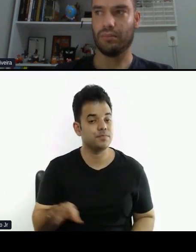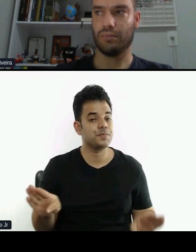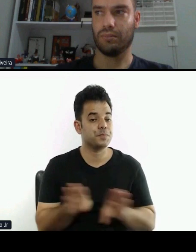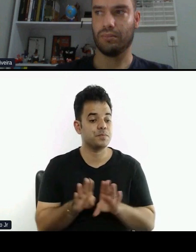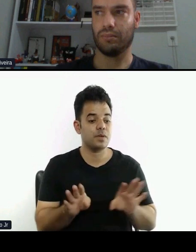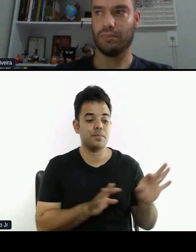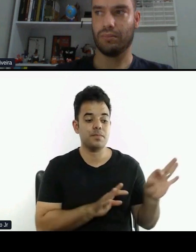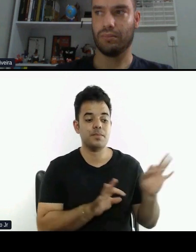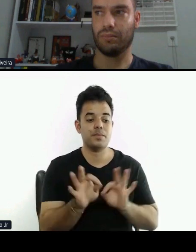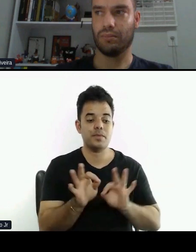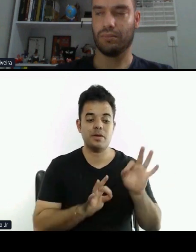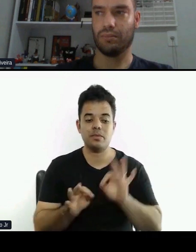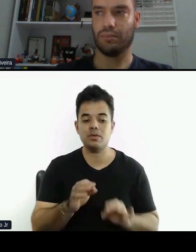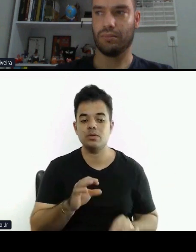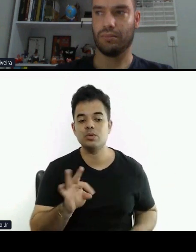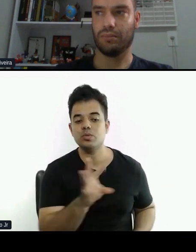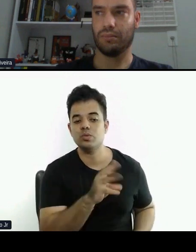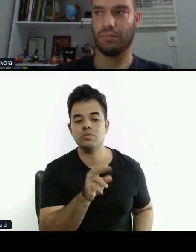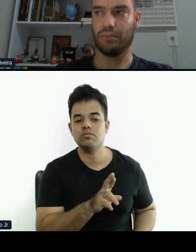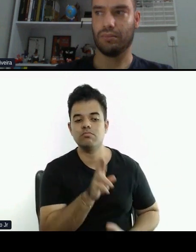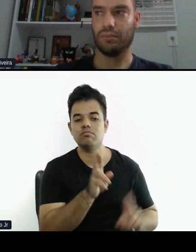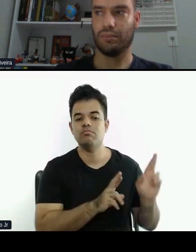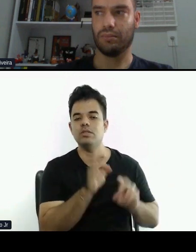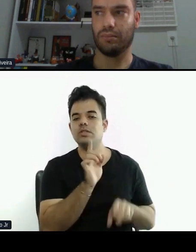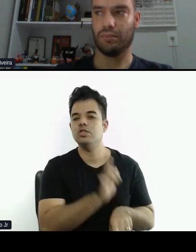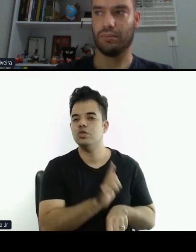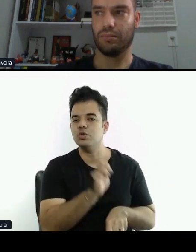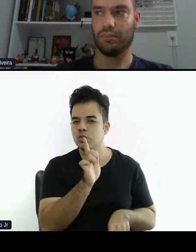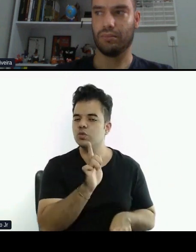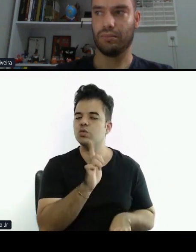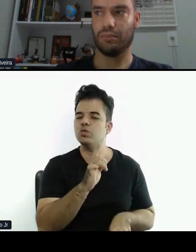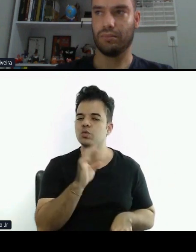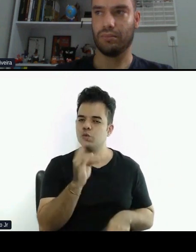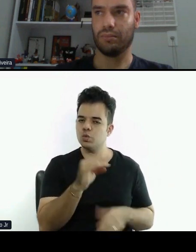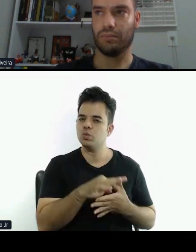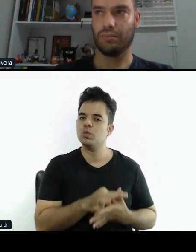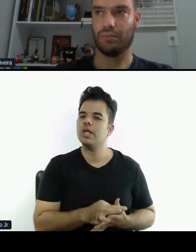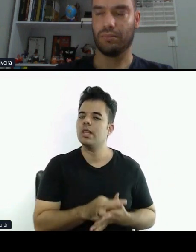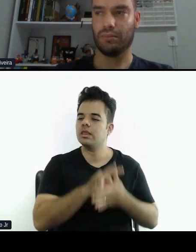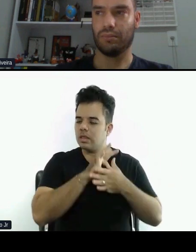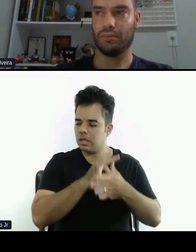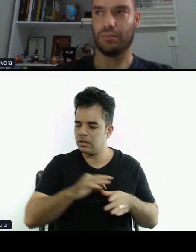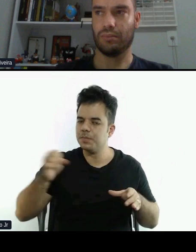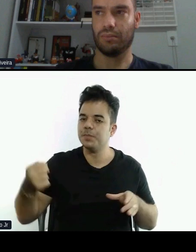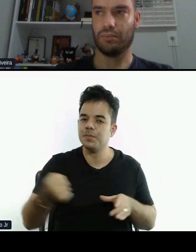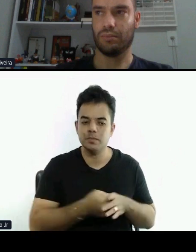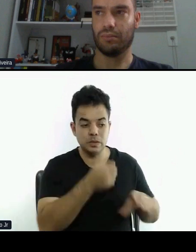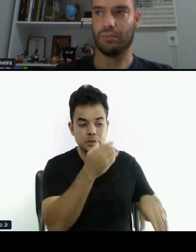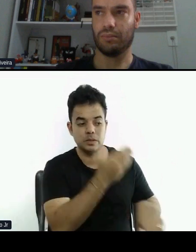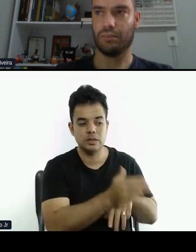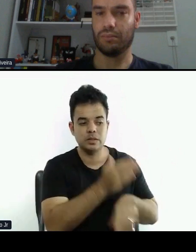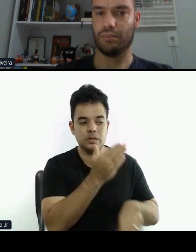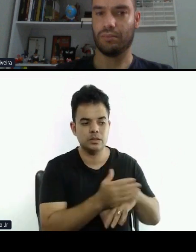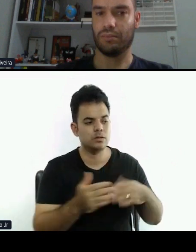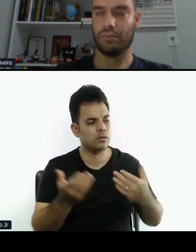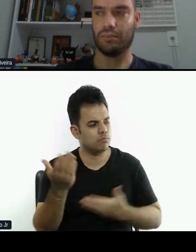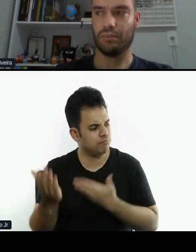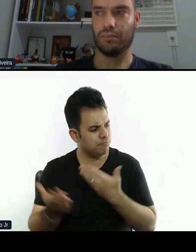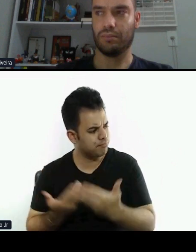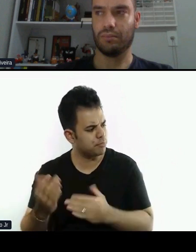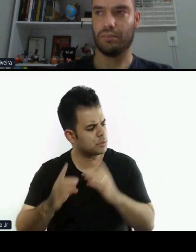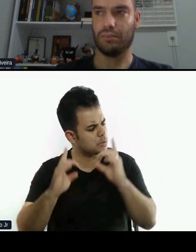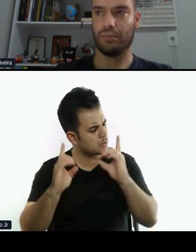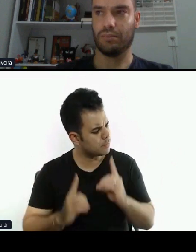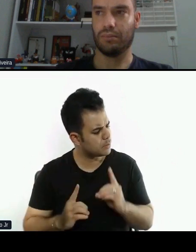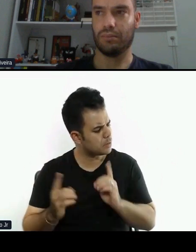dos gestores que vão receber esses funcionários com deficiência, né, de saber tratar com eles, né,